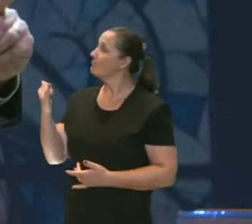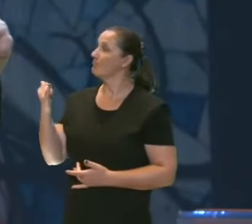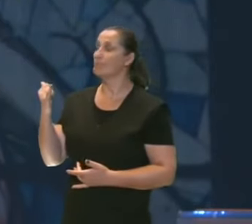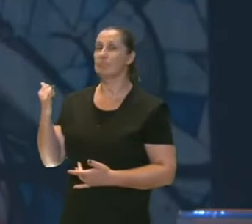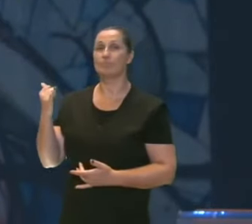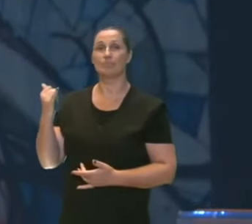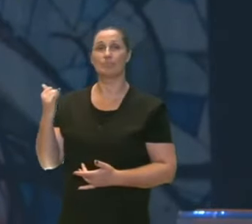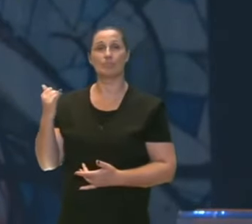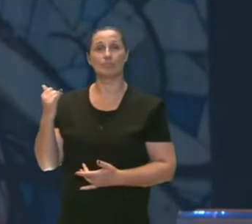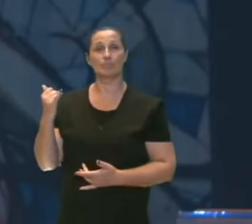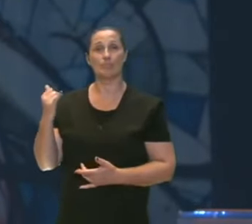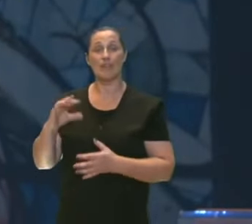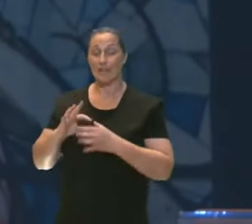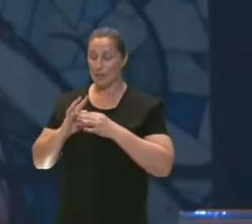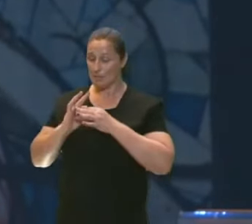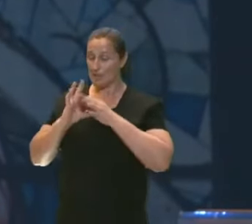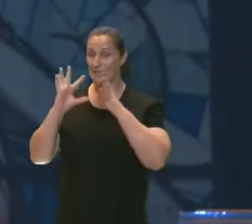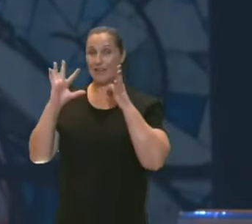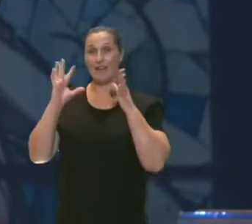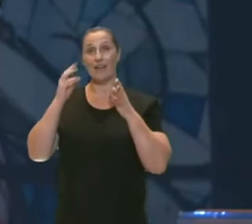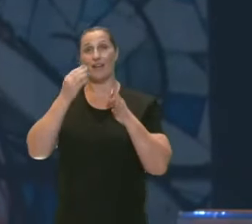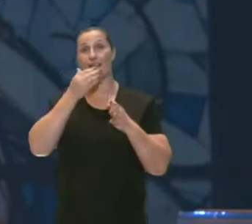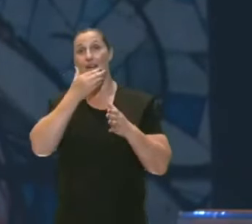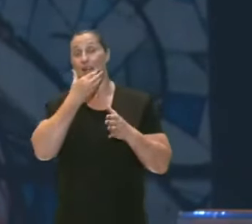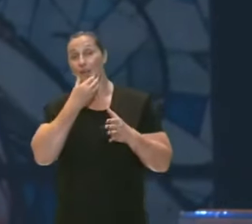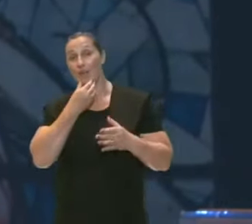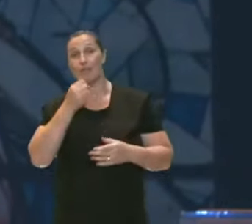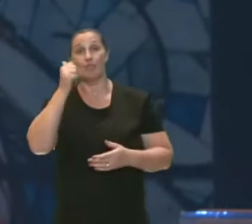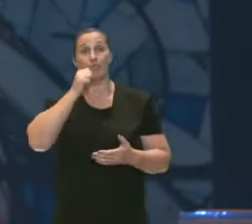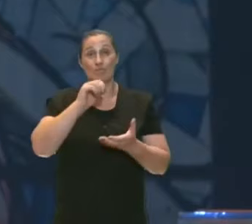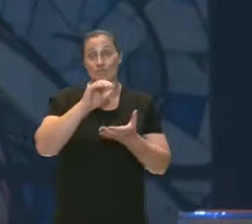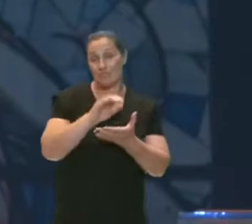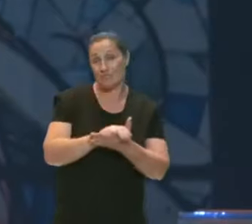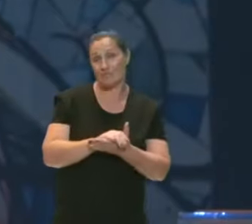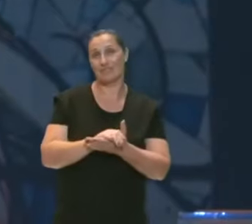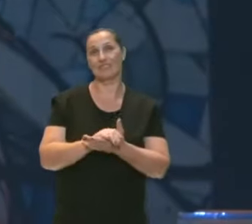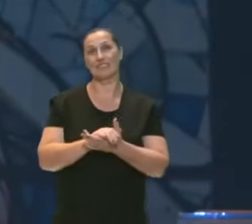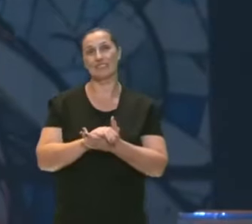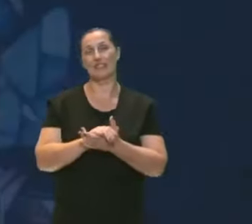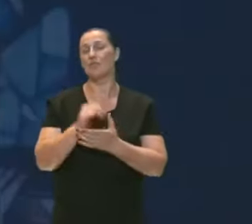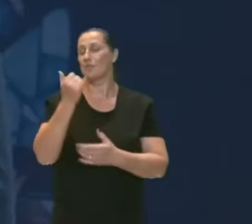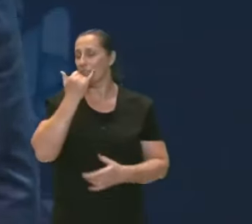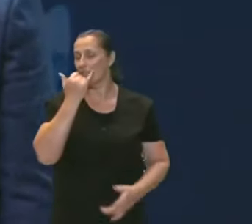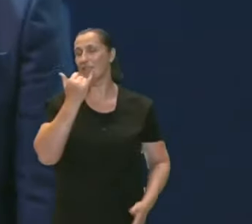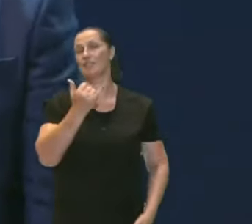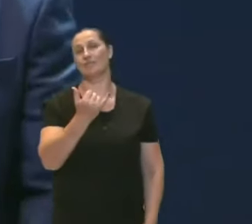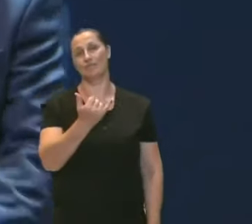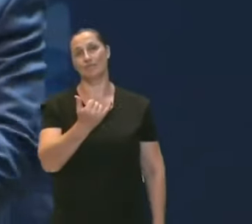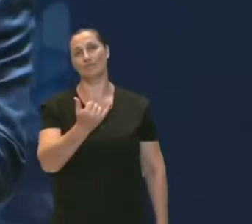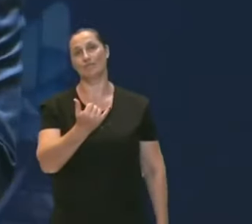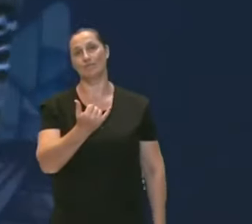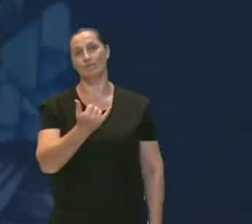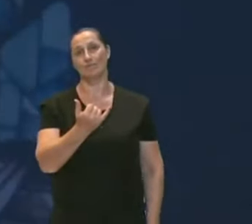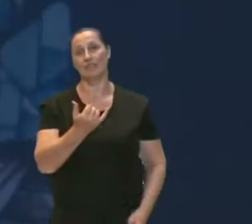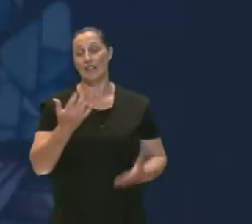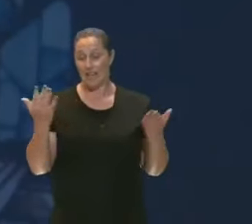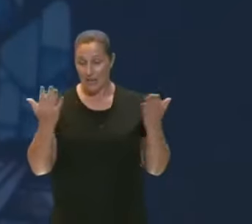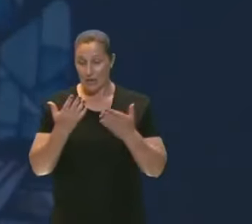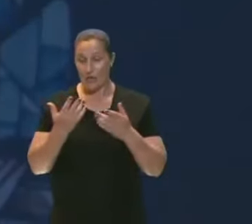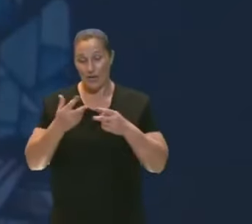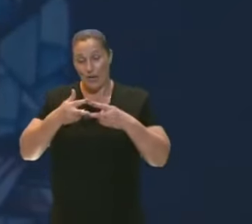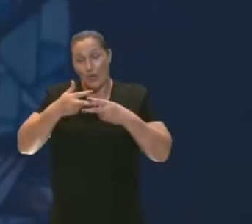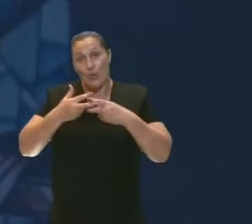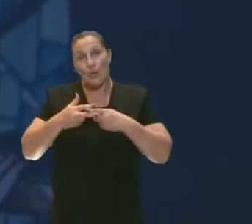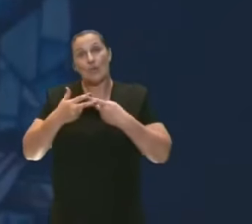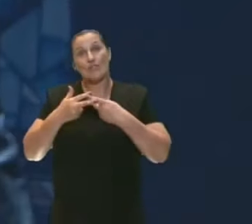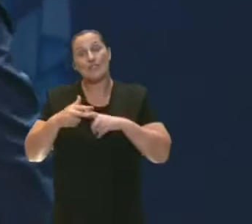liberar meu cônjuge, meu marido, minha esposa. Talvez eu vou poder agora consertar